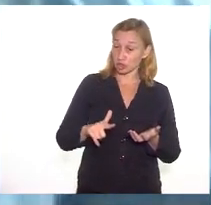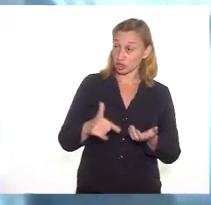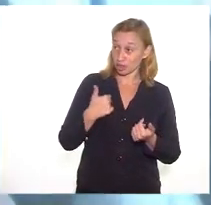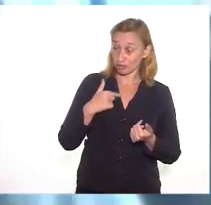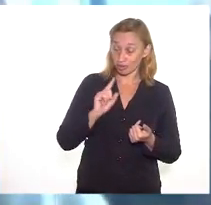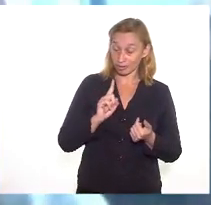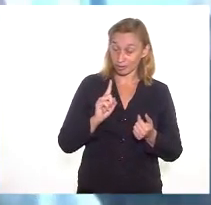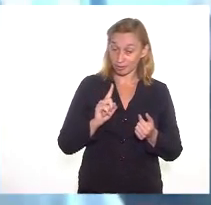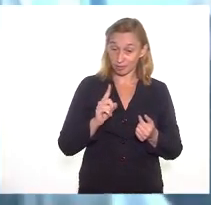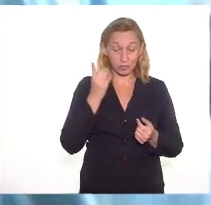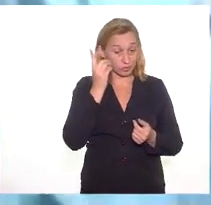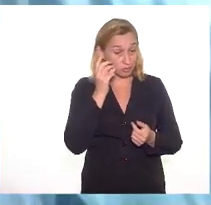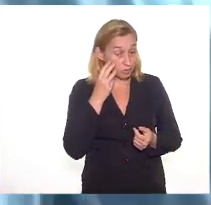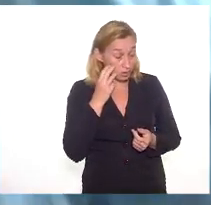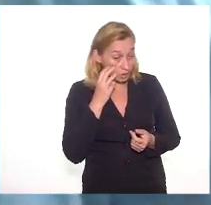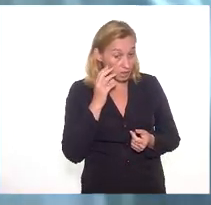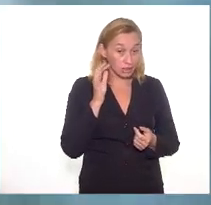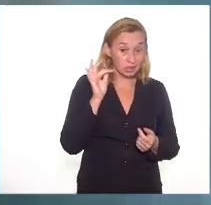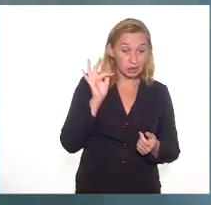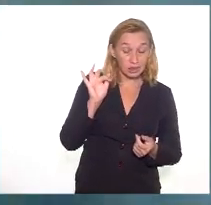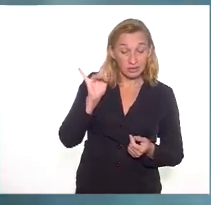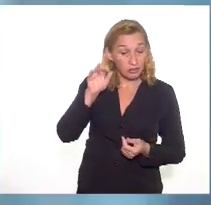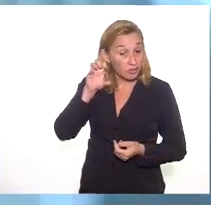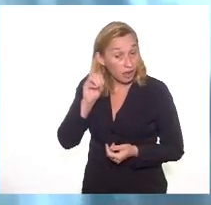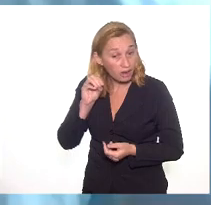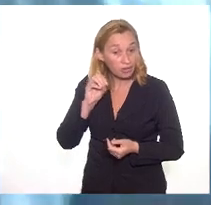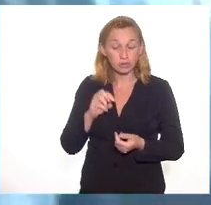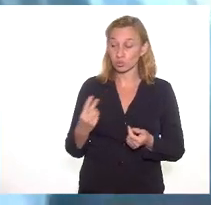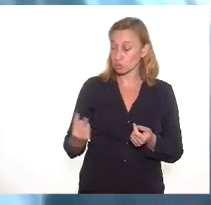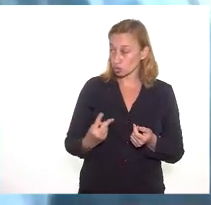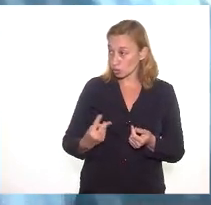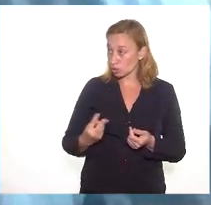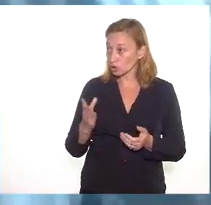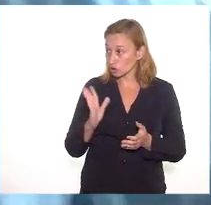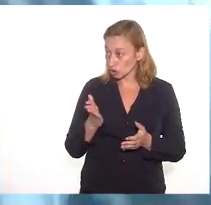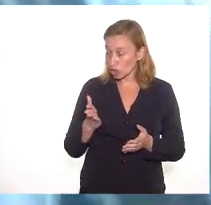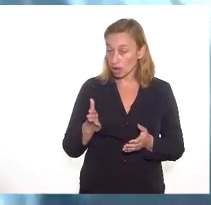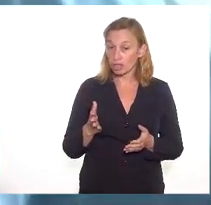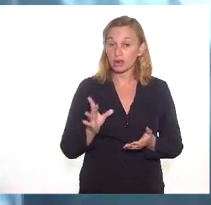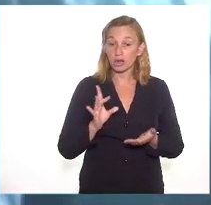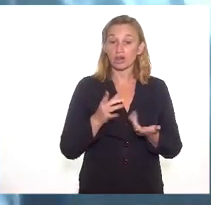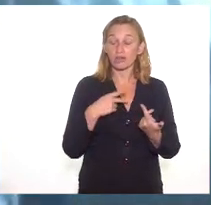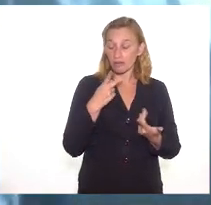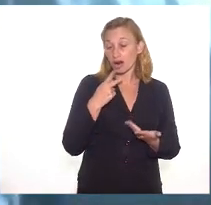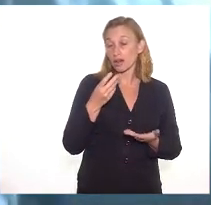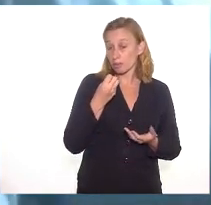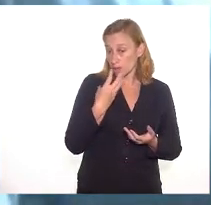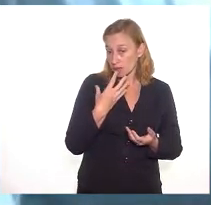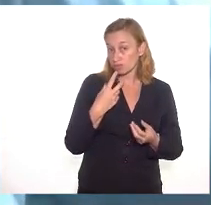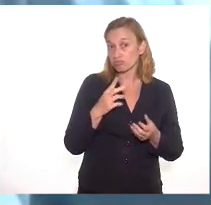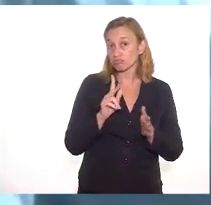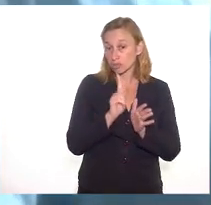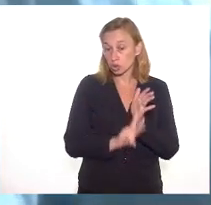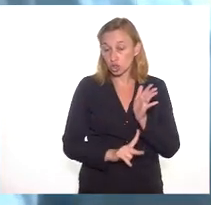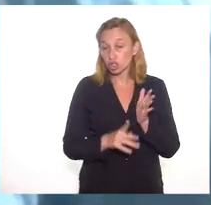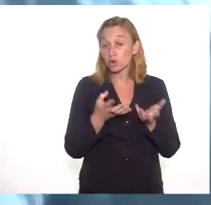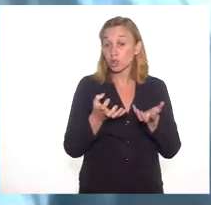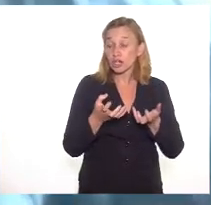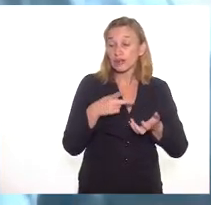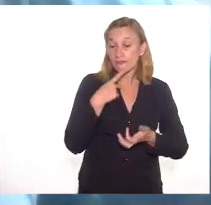falou, o que o Serafini falou, aliás, dois dos quatro autores originais do projeto. Eu